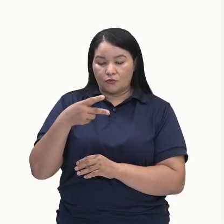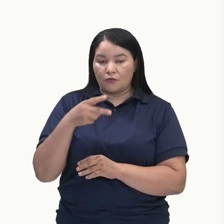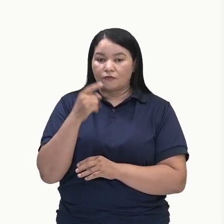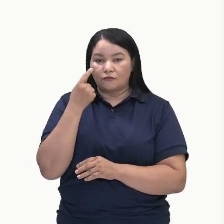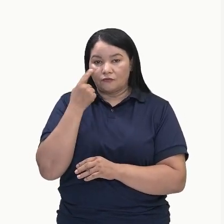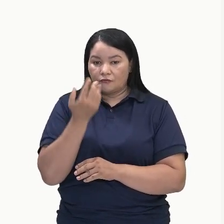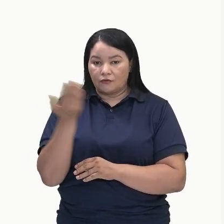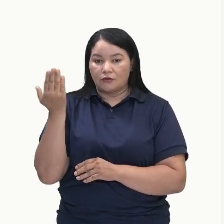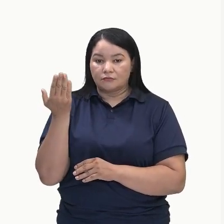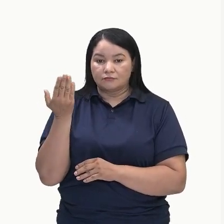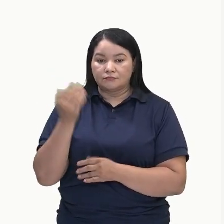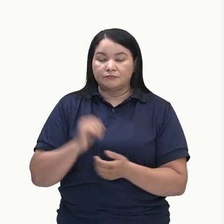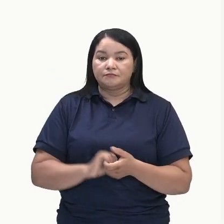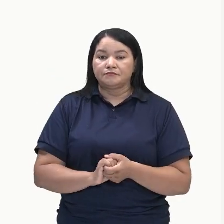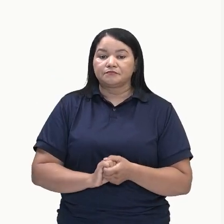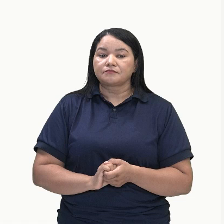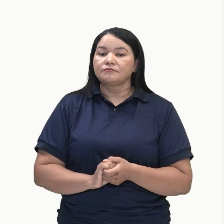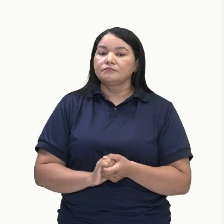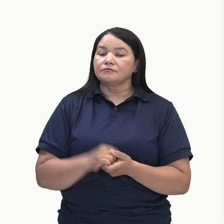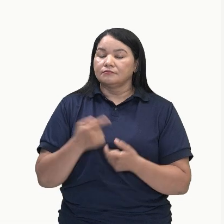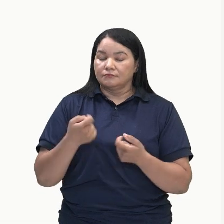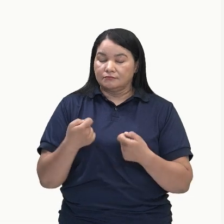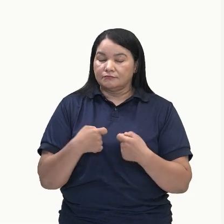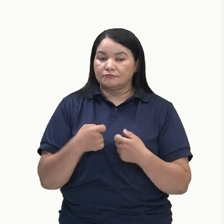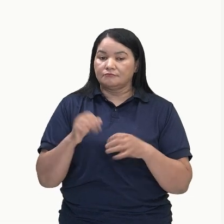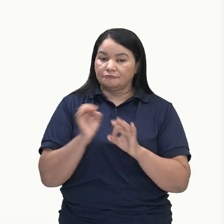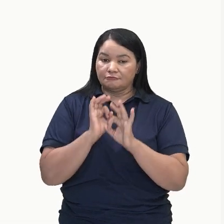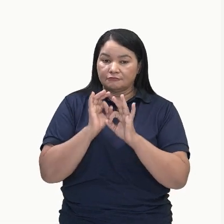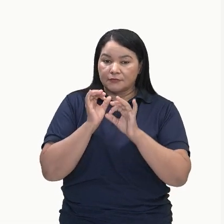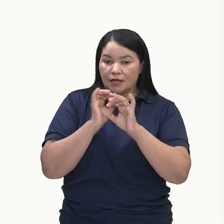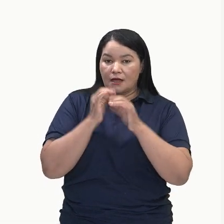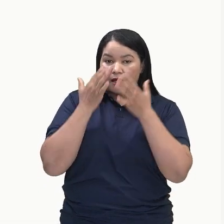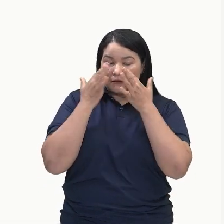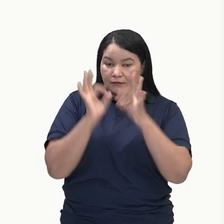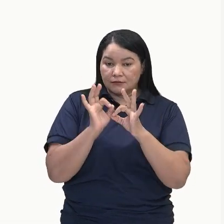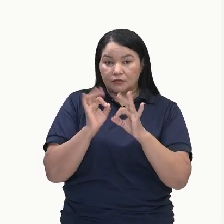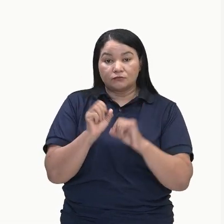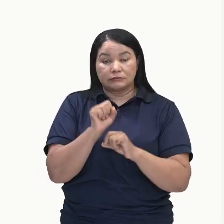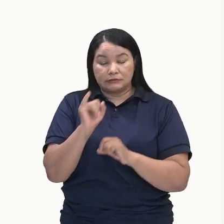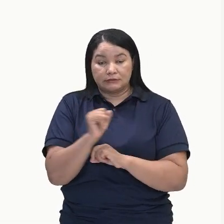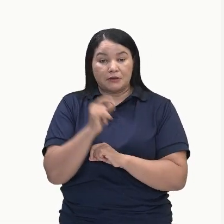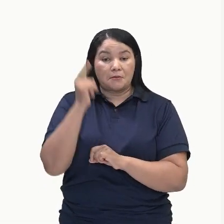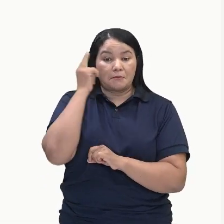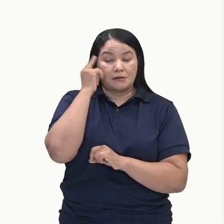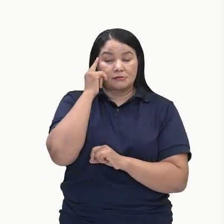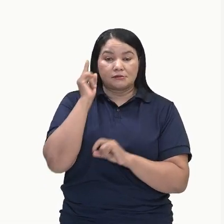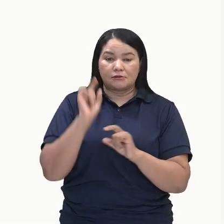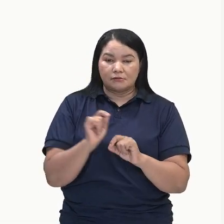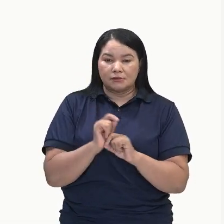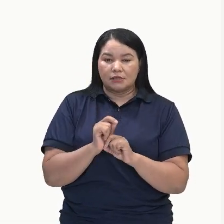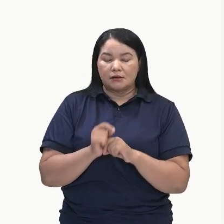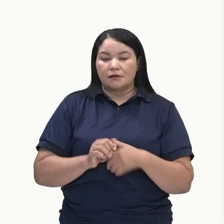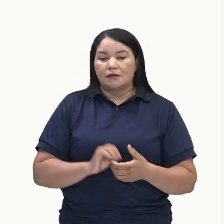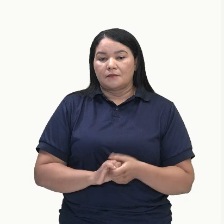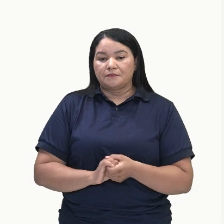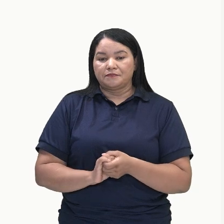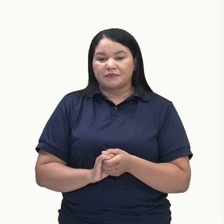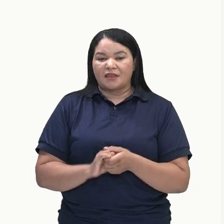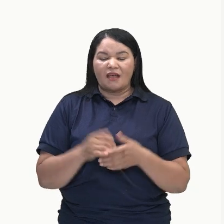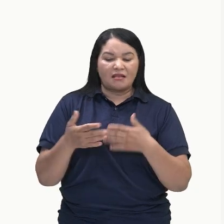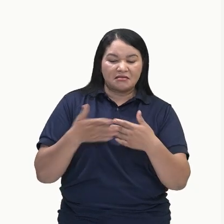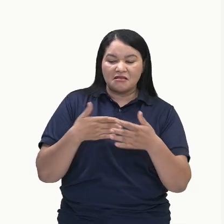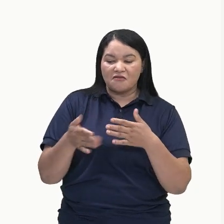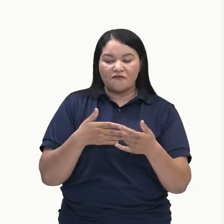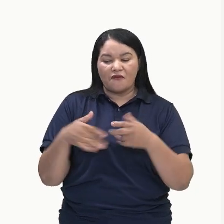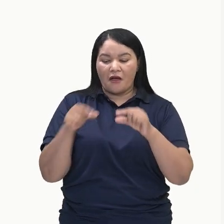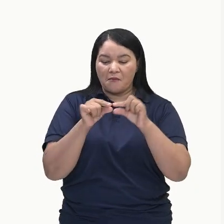na condição de existência de um triângulo. Porque se você pensar que qualquer 3